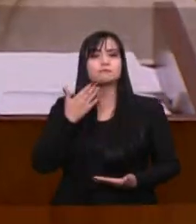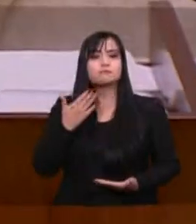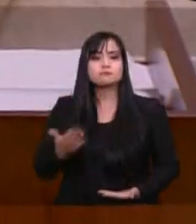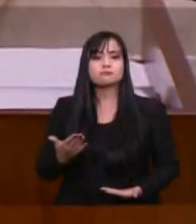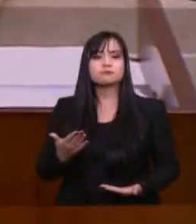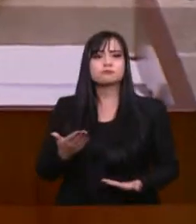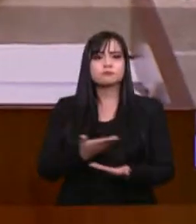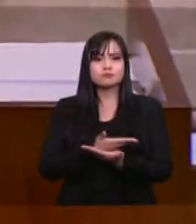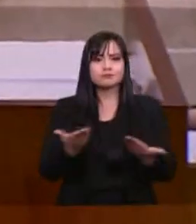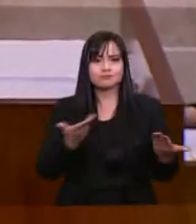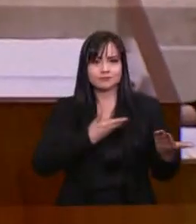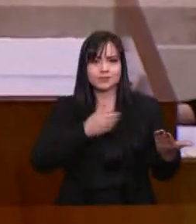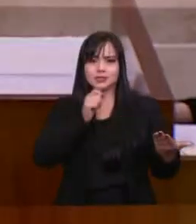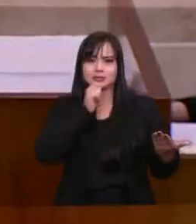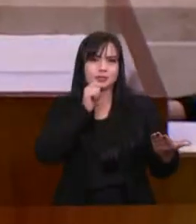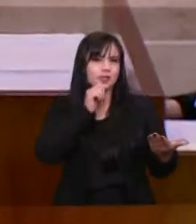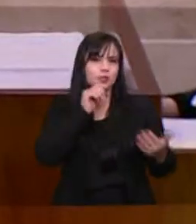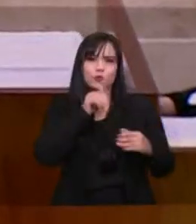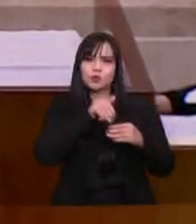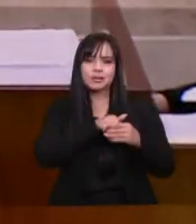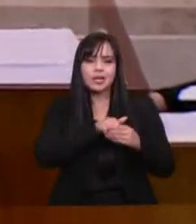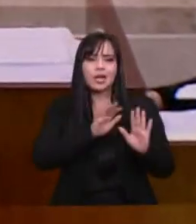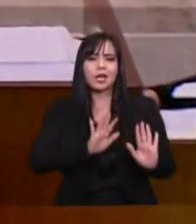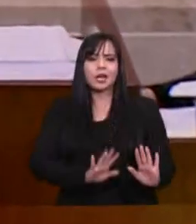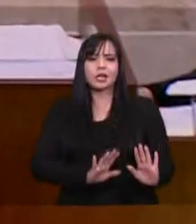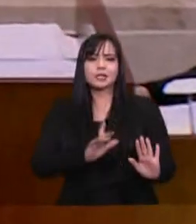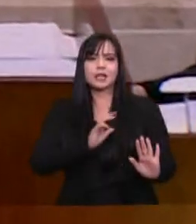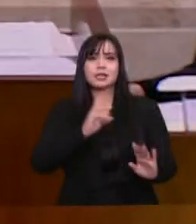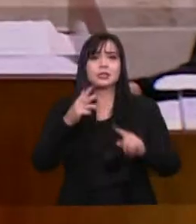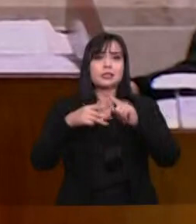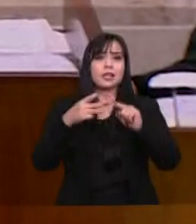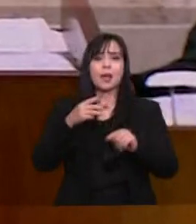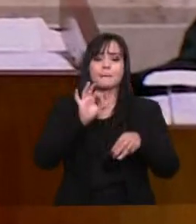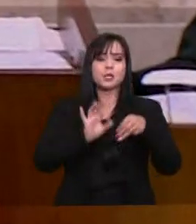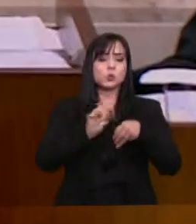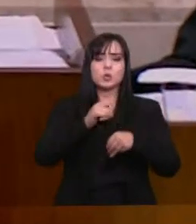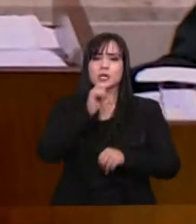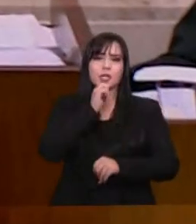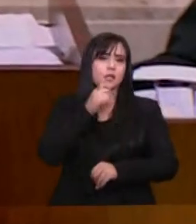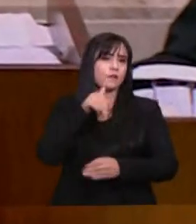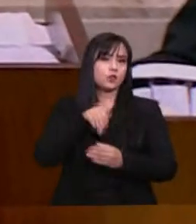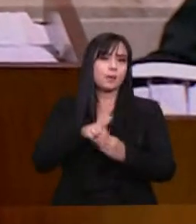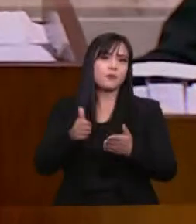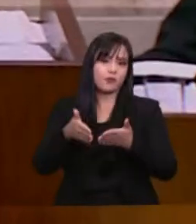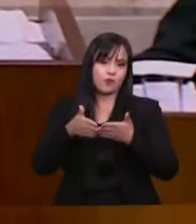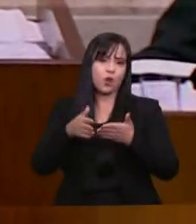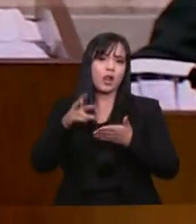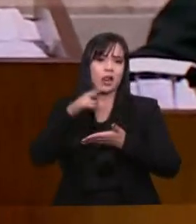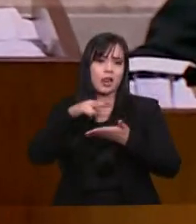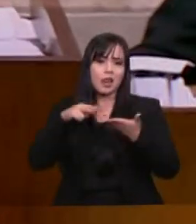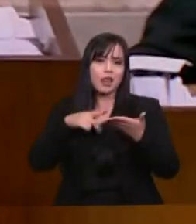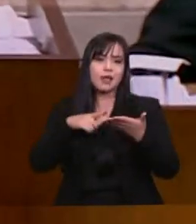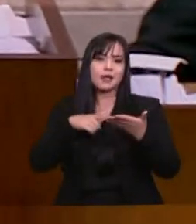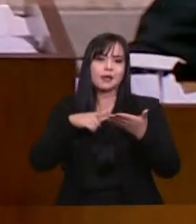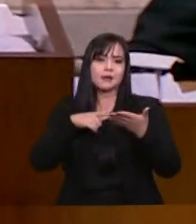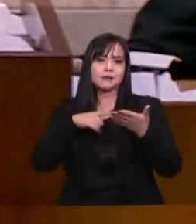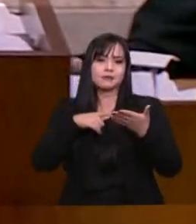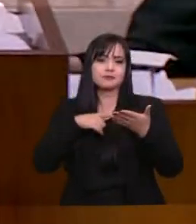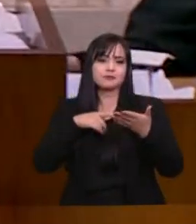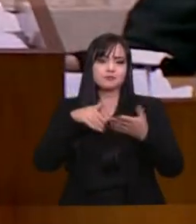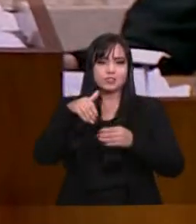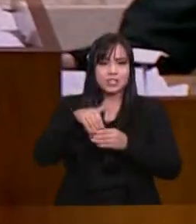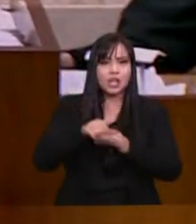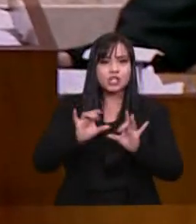aos colegas que ainda não votaram a três ministros que ainda não votaram que por favor lembrem-se de votar